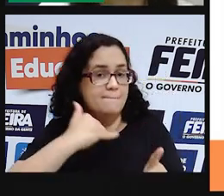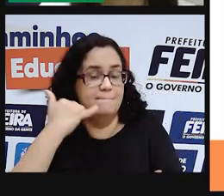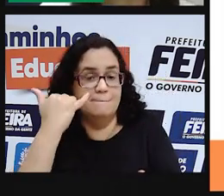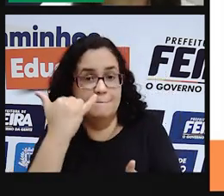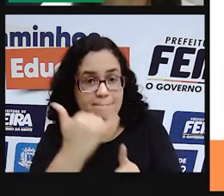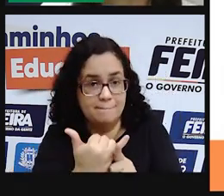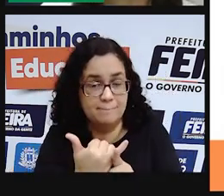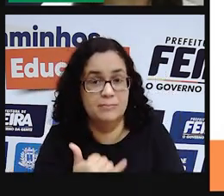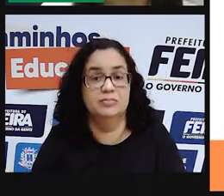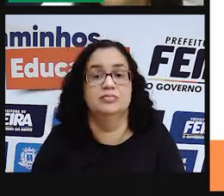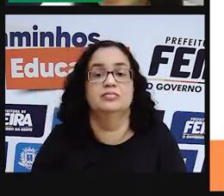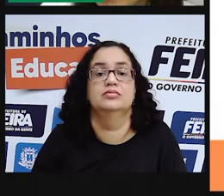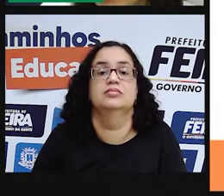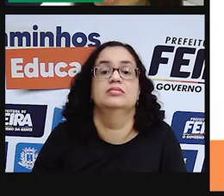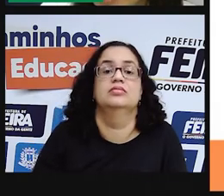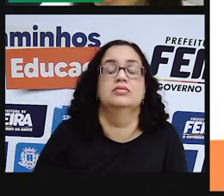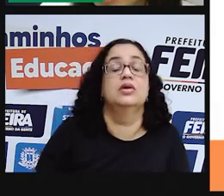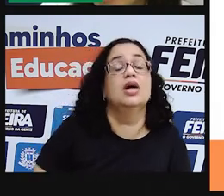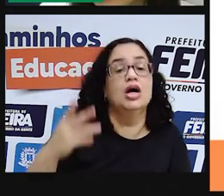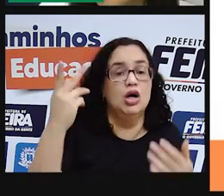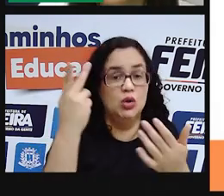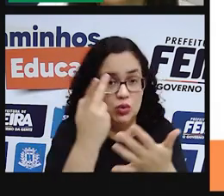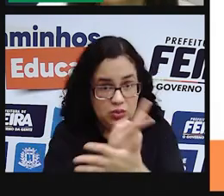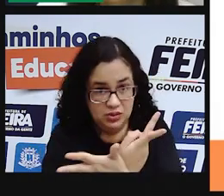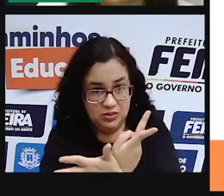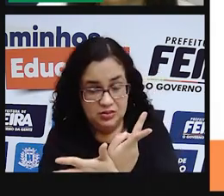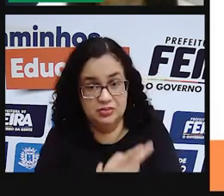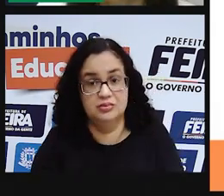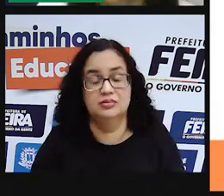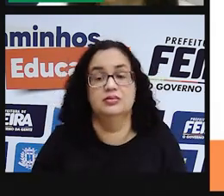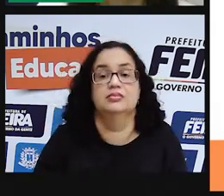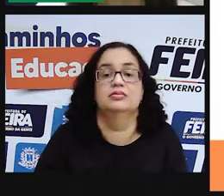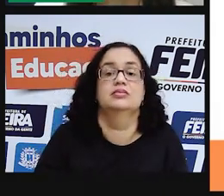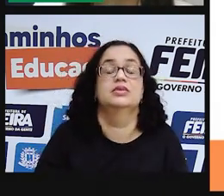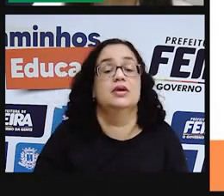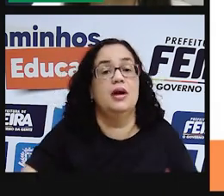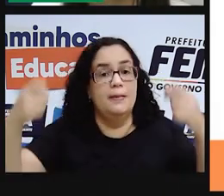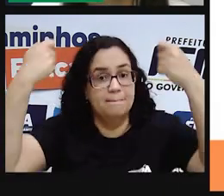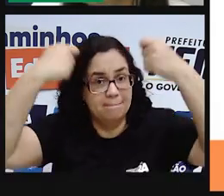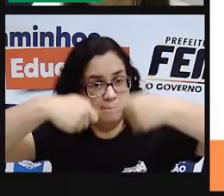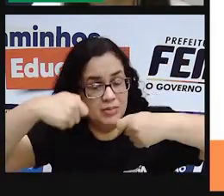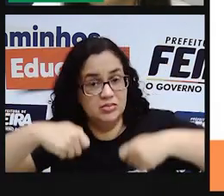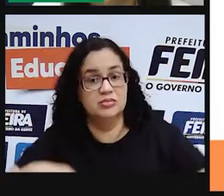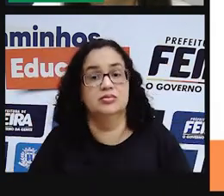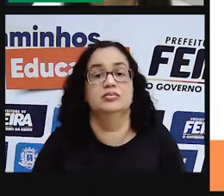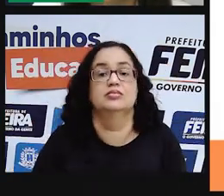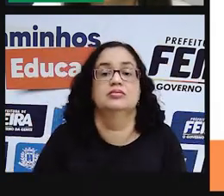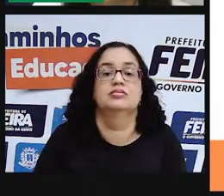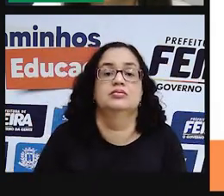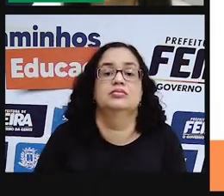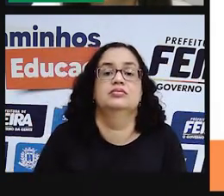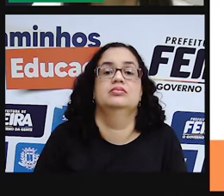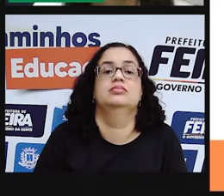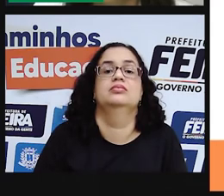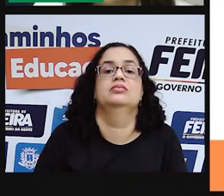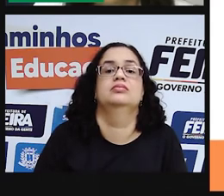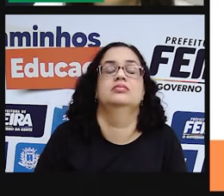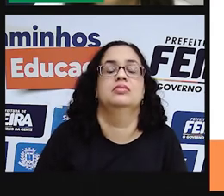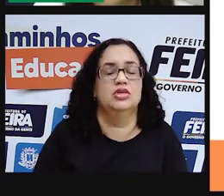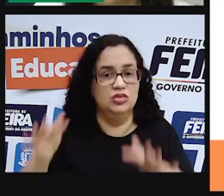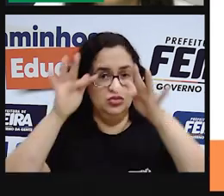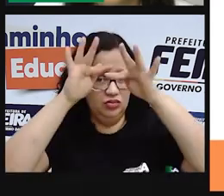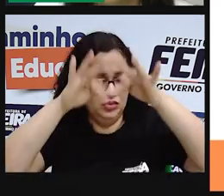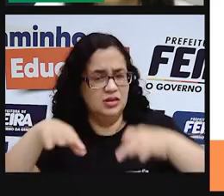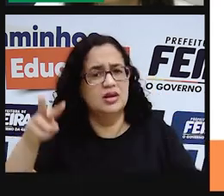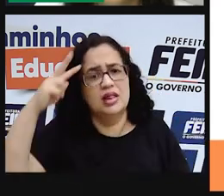gente presencia o bullying acontecendo, e aí a gente precisa tomar providências em relação a isso. No final